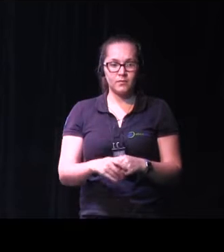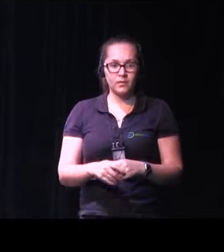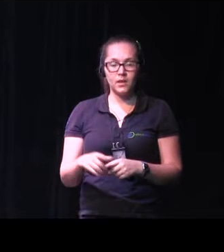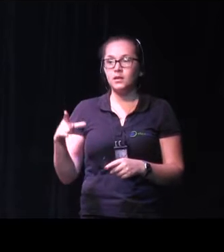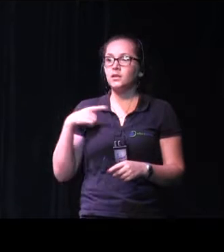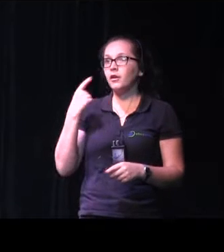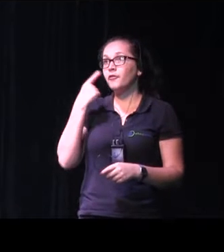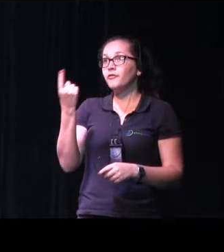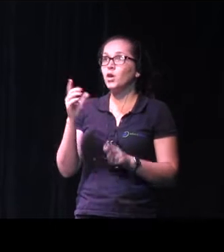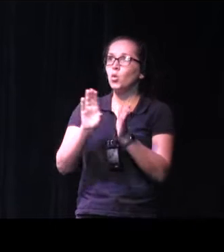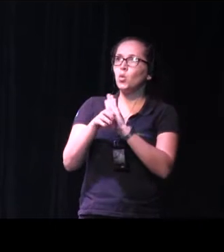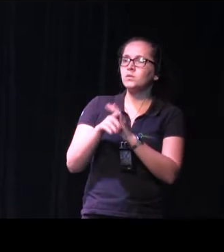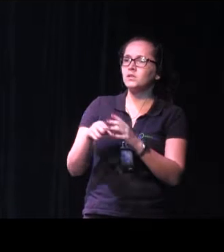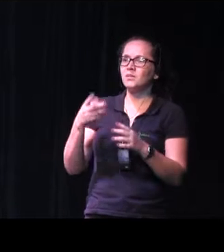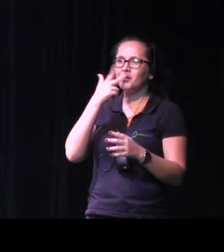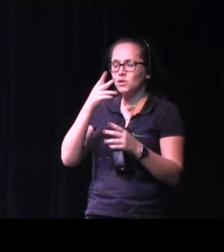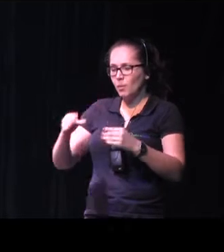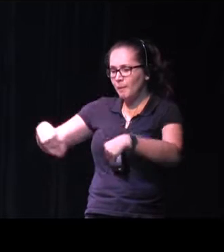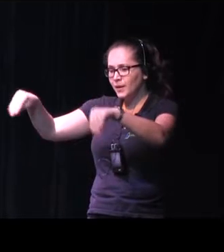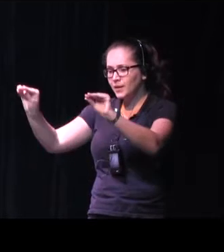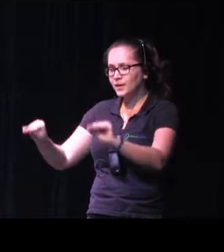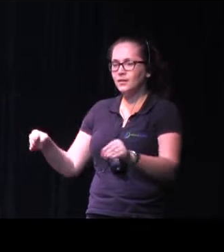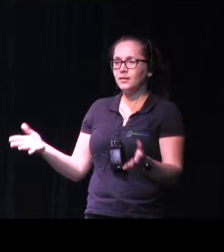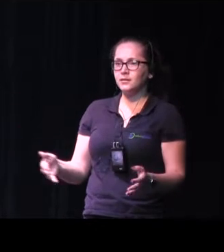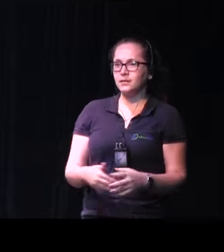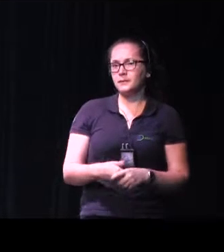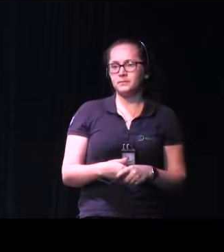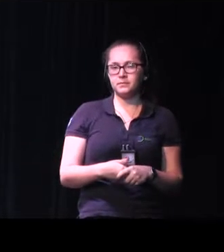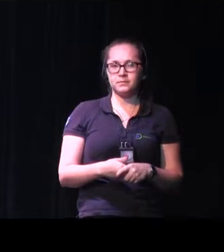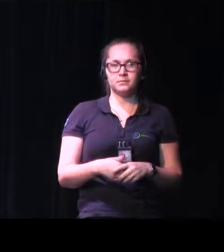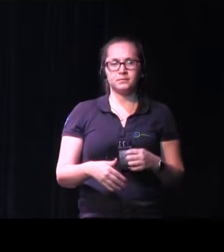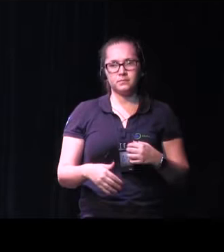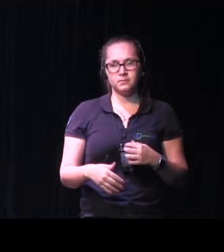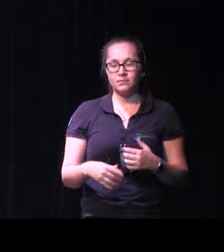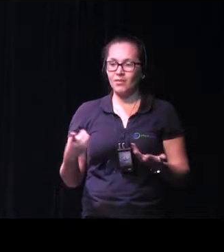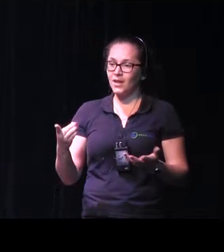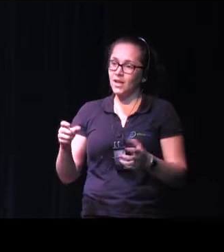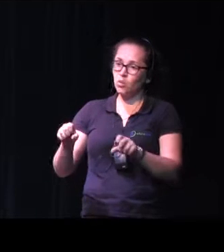ser concebido sob este conceito, uma manta